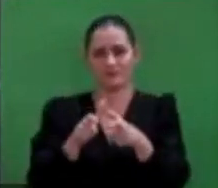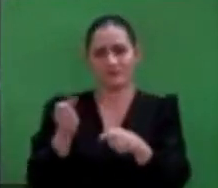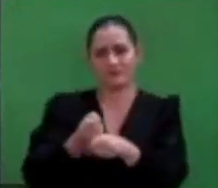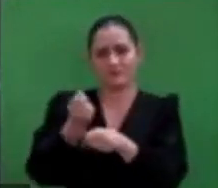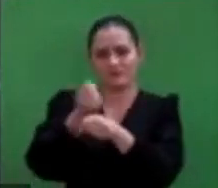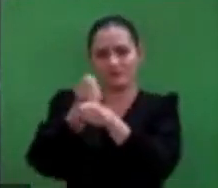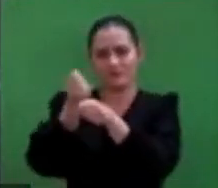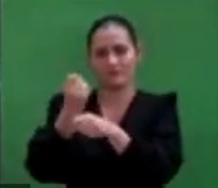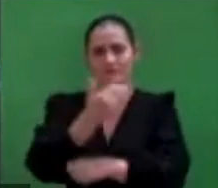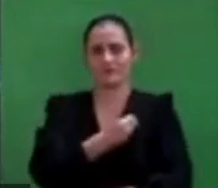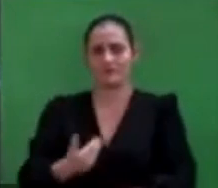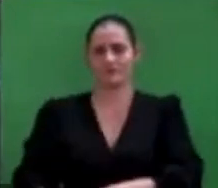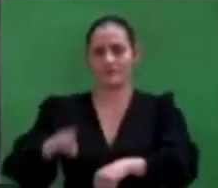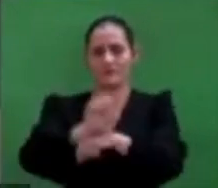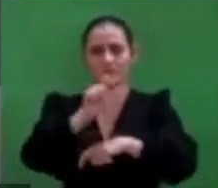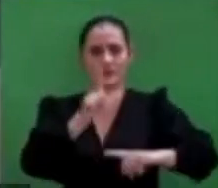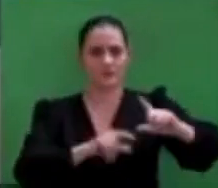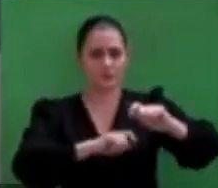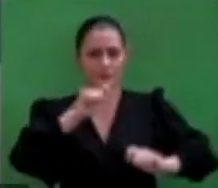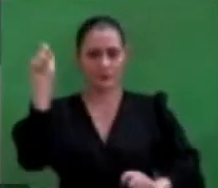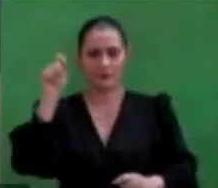obras públicas do Estado do Acre.